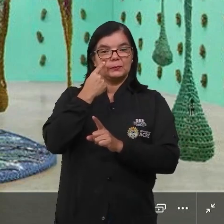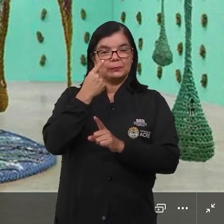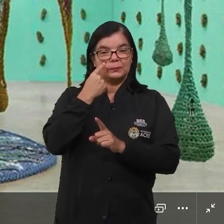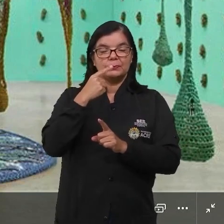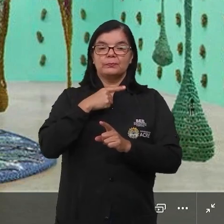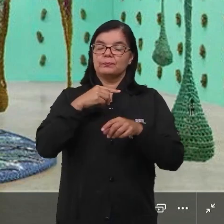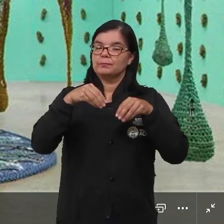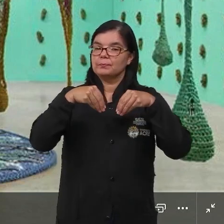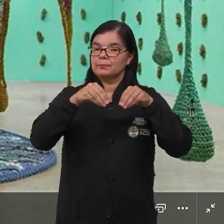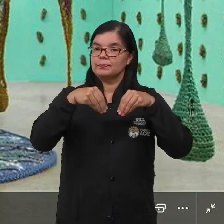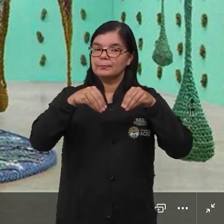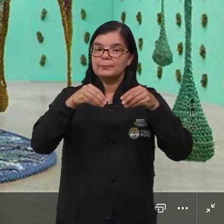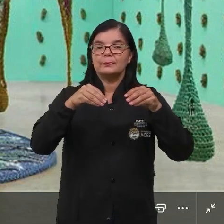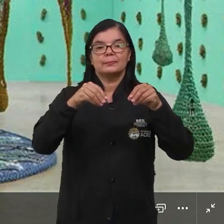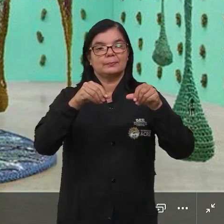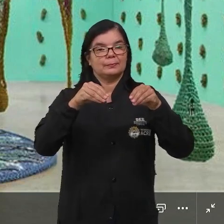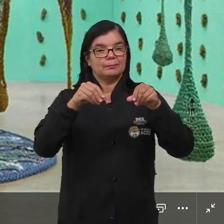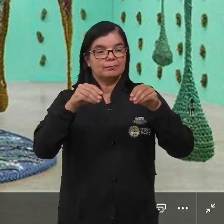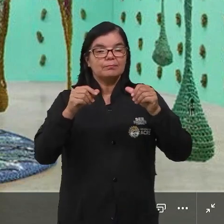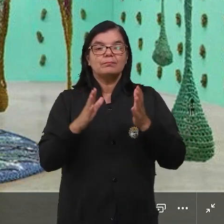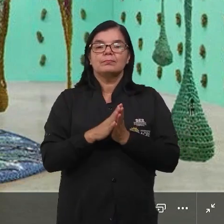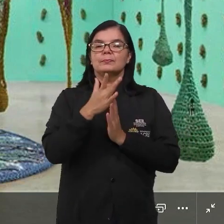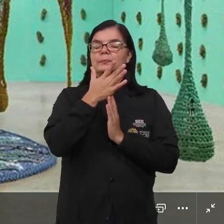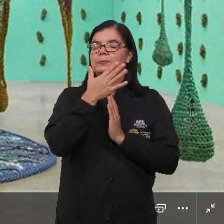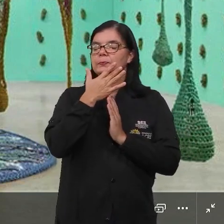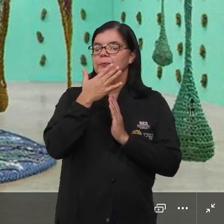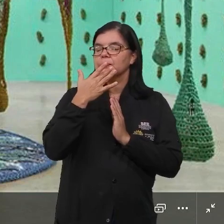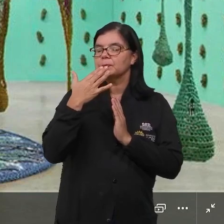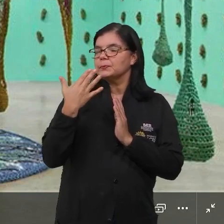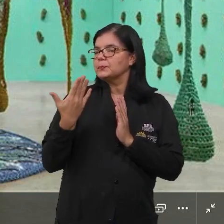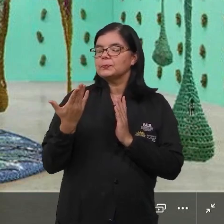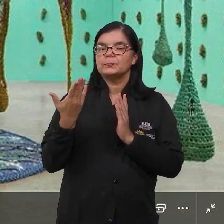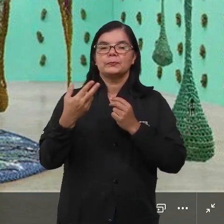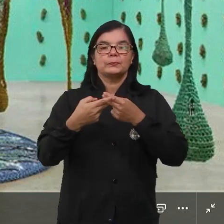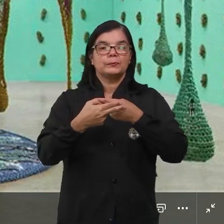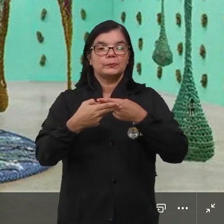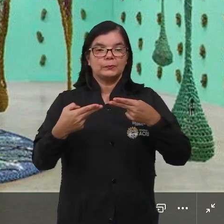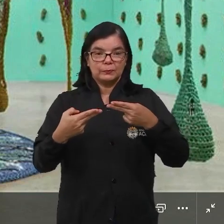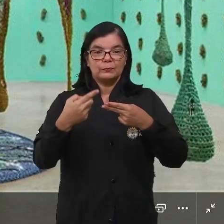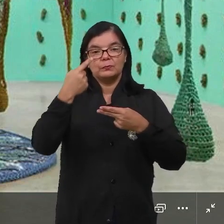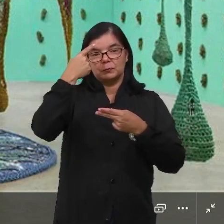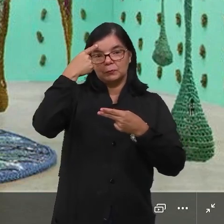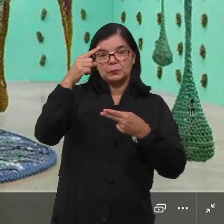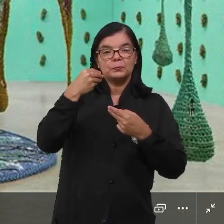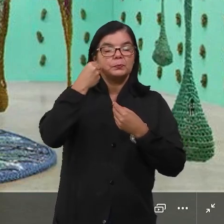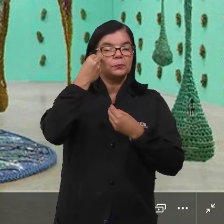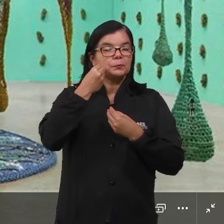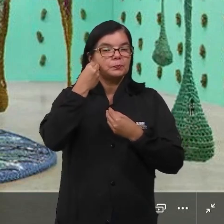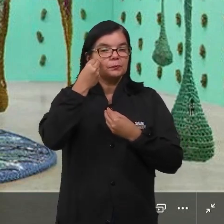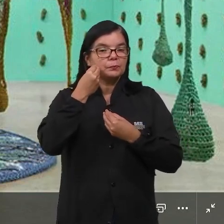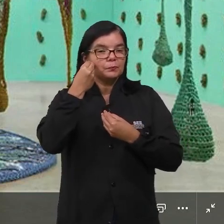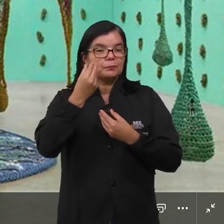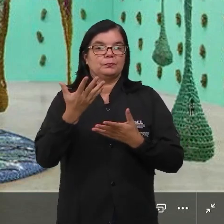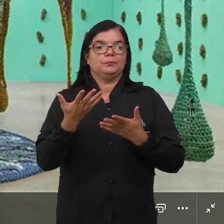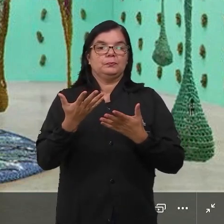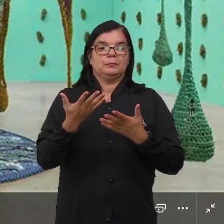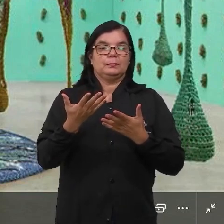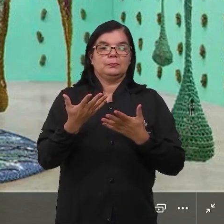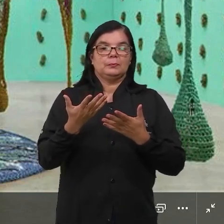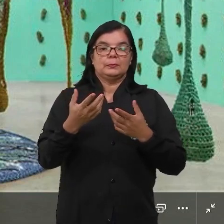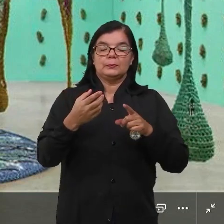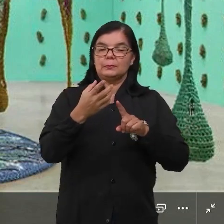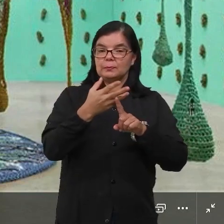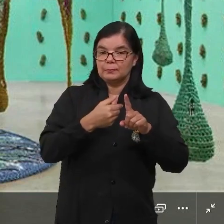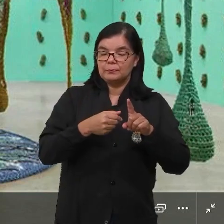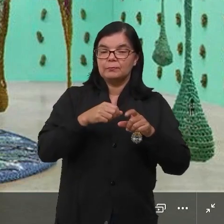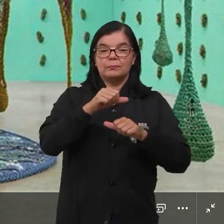tem tecidos, tem aromas, instrumentos, cria uma experiência multissensorial ativa. A obra